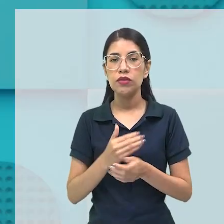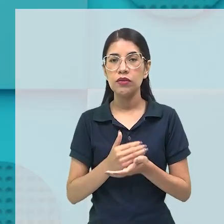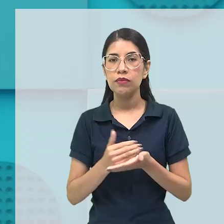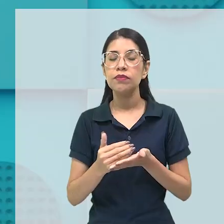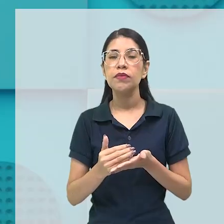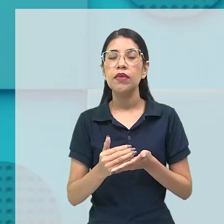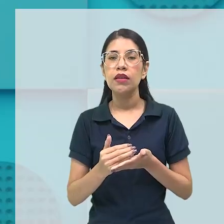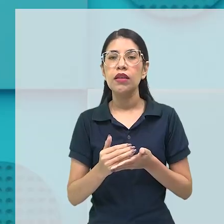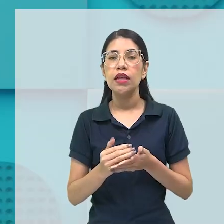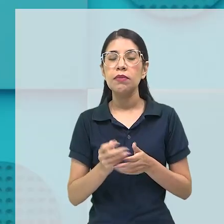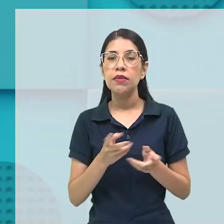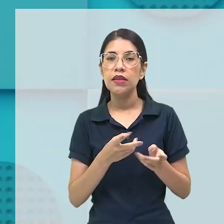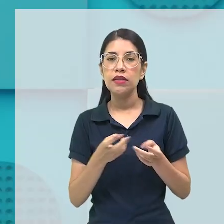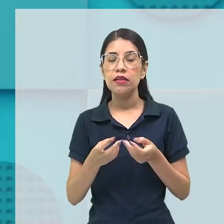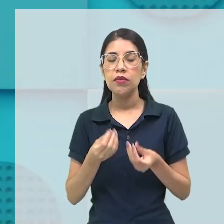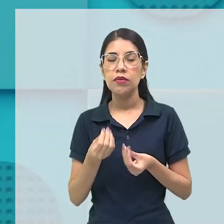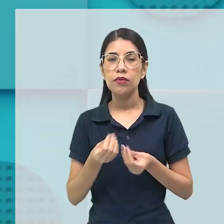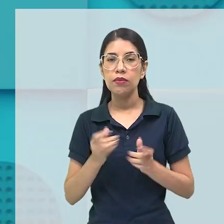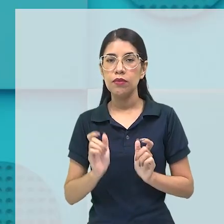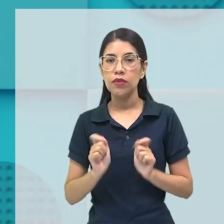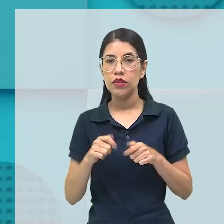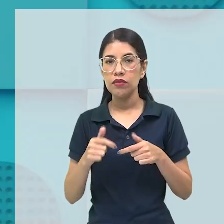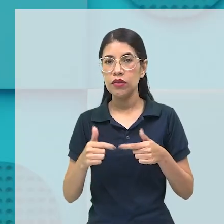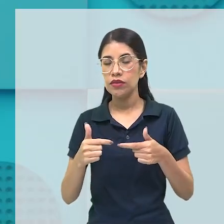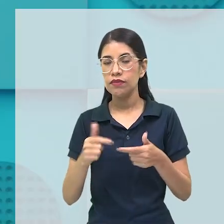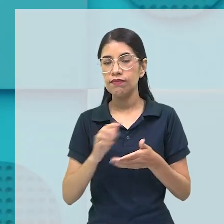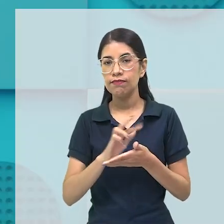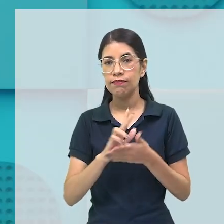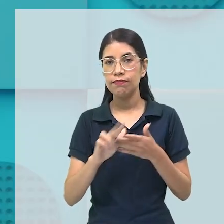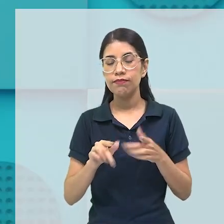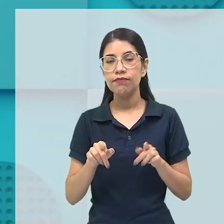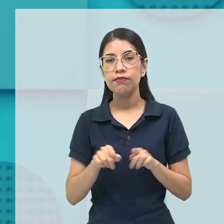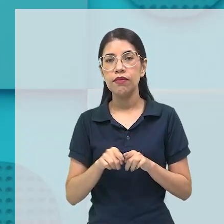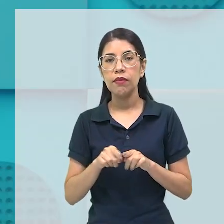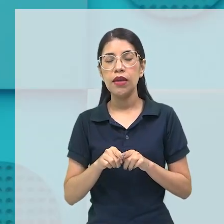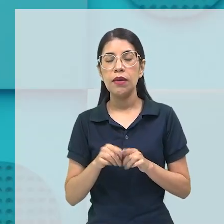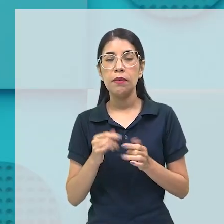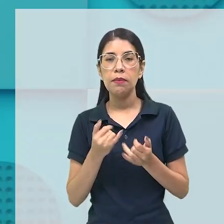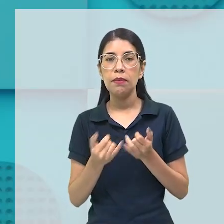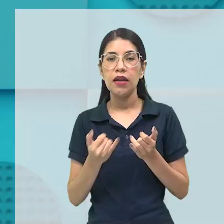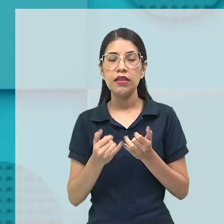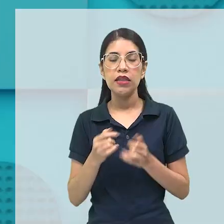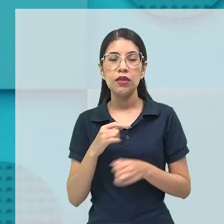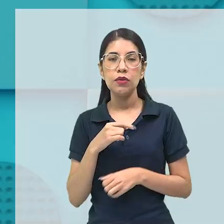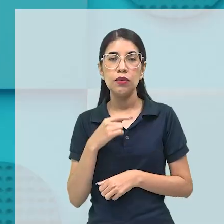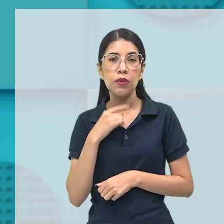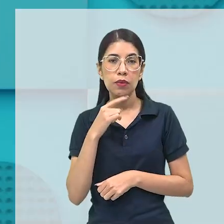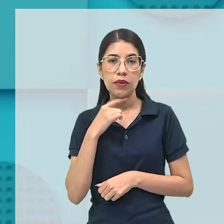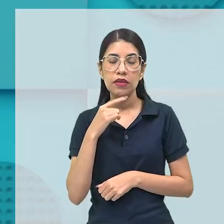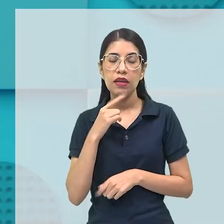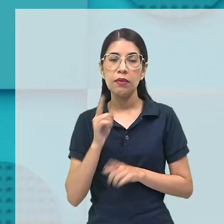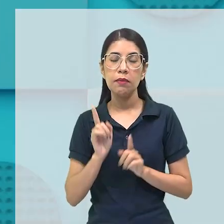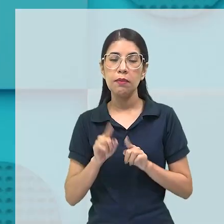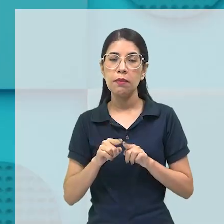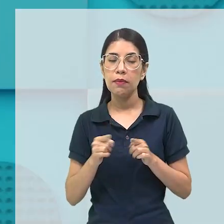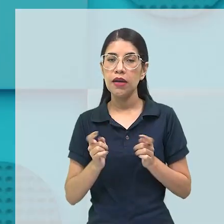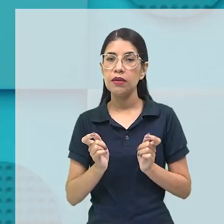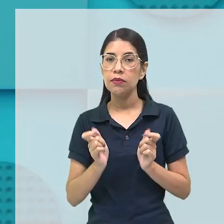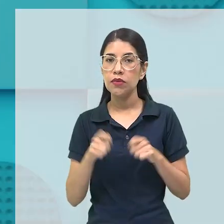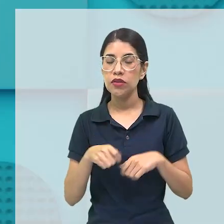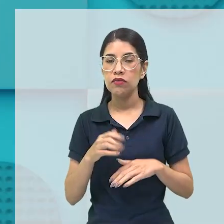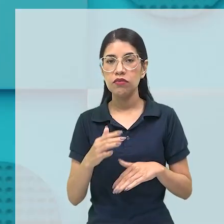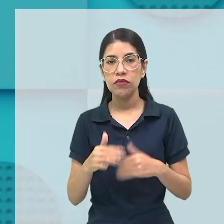ele consegue fazer, que é possível, né? Mesmo quando parecia que nunca conseguiria, mas ele está conseguindo e isso vai